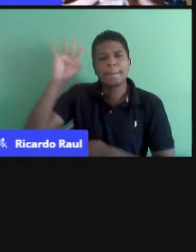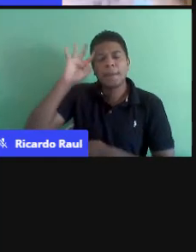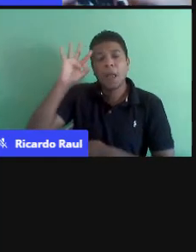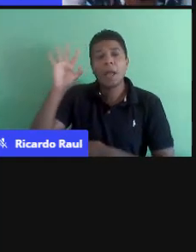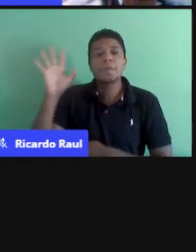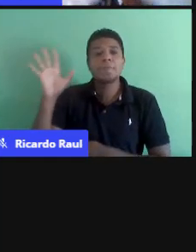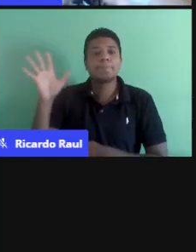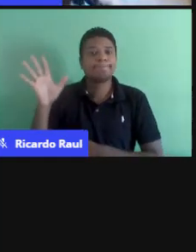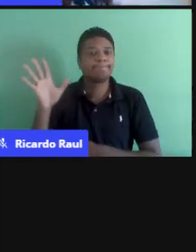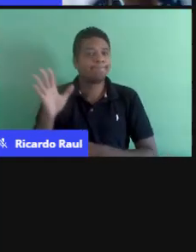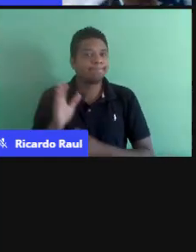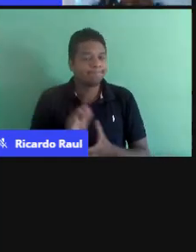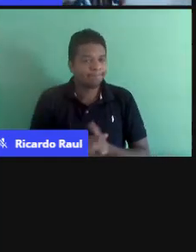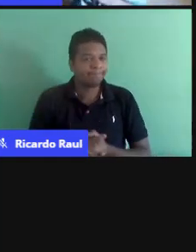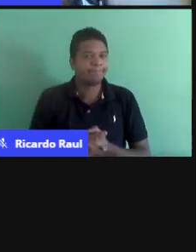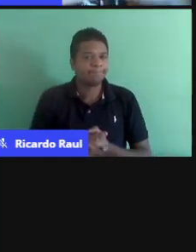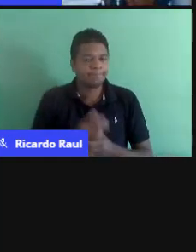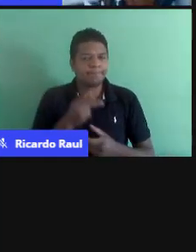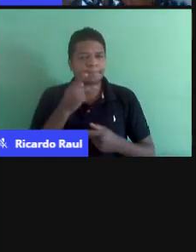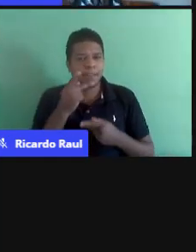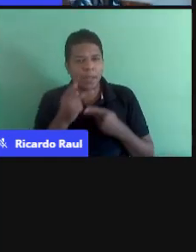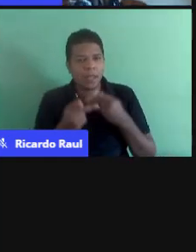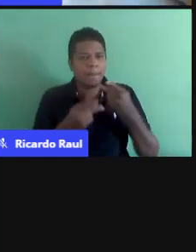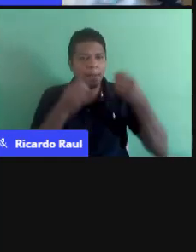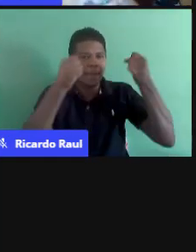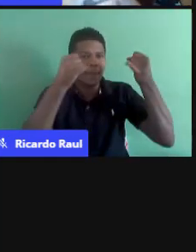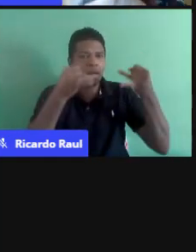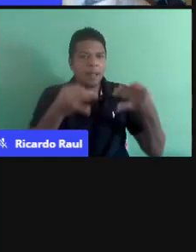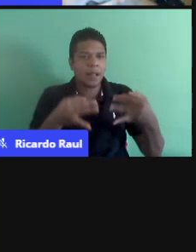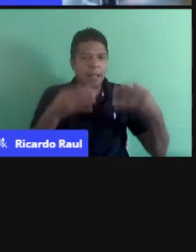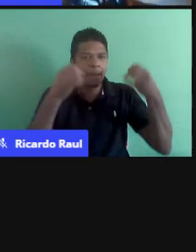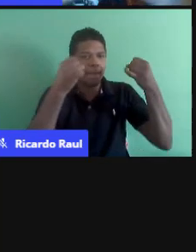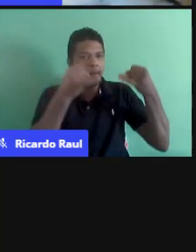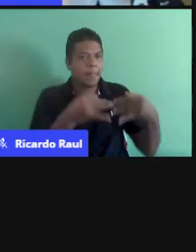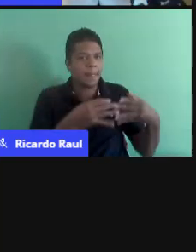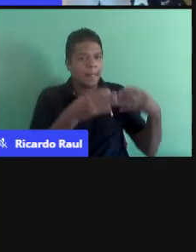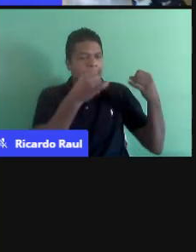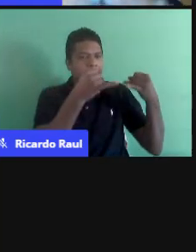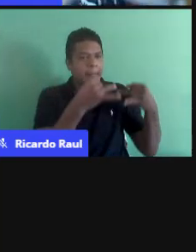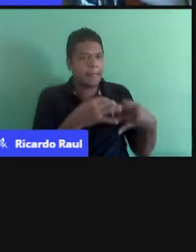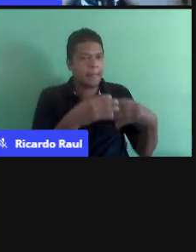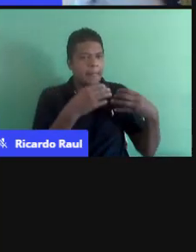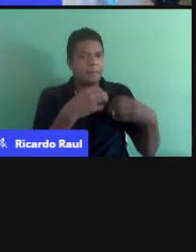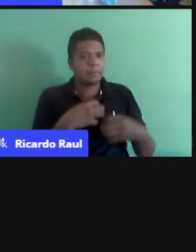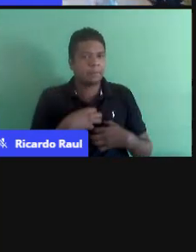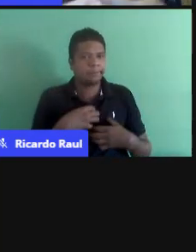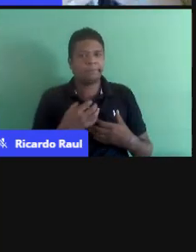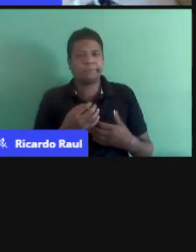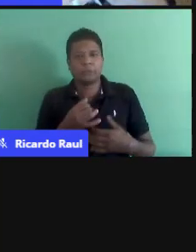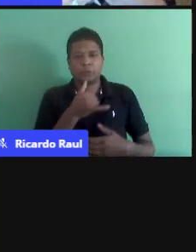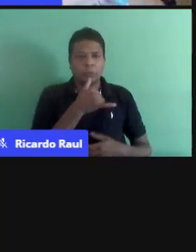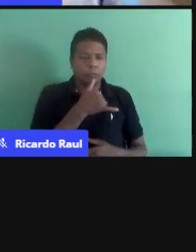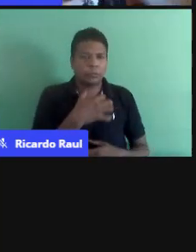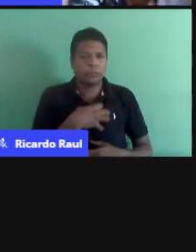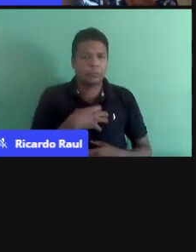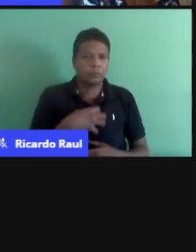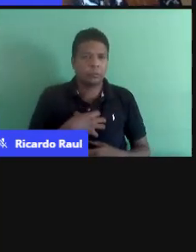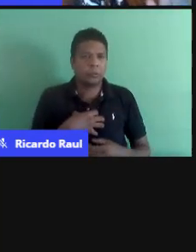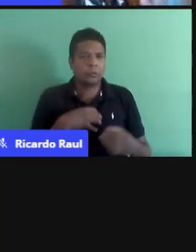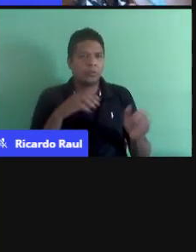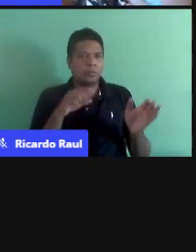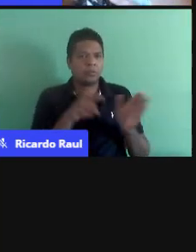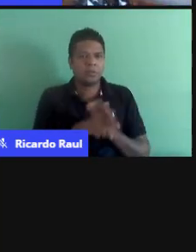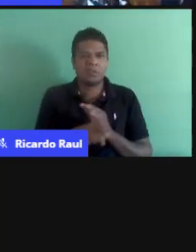automaticamente essa criança ela vai falando, ela vai expressando, sem se sentir frustrada do professor